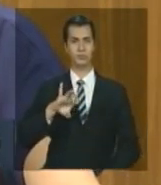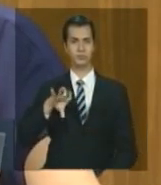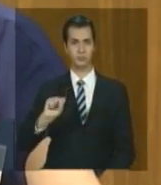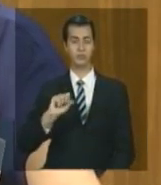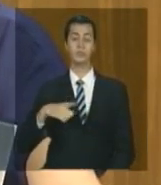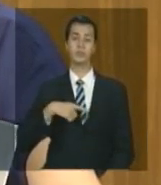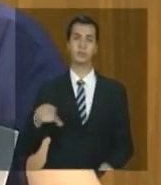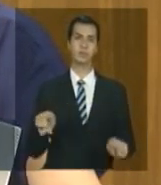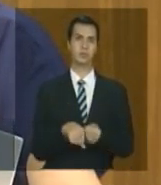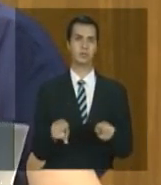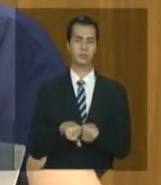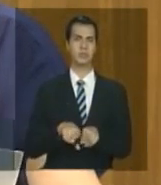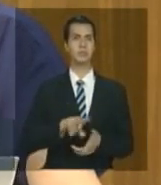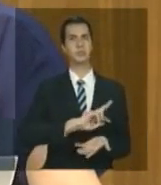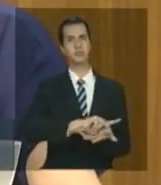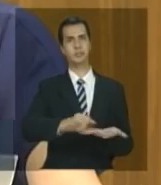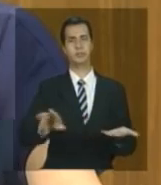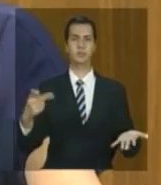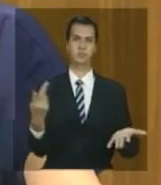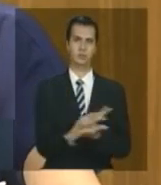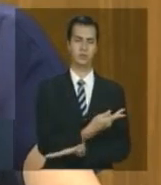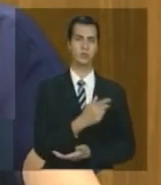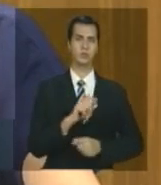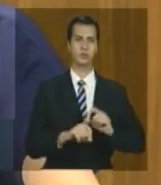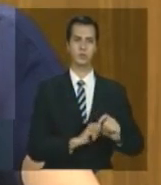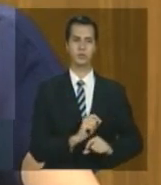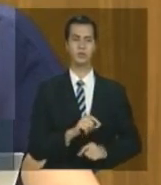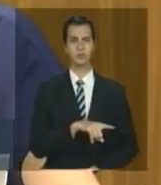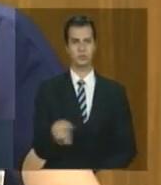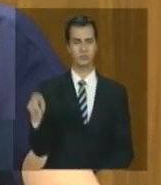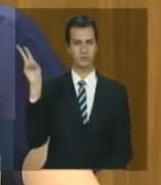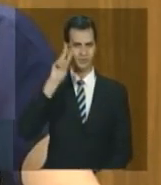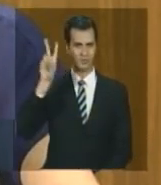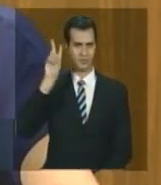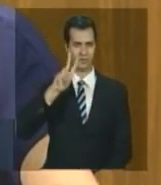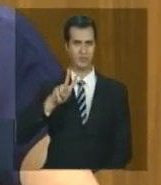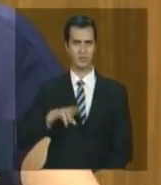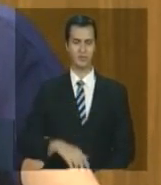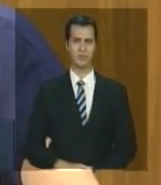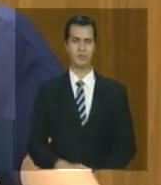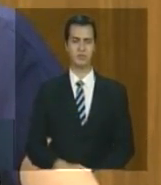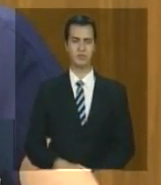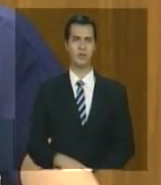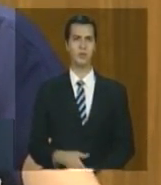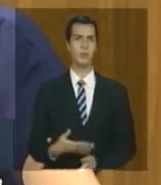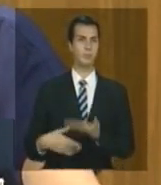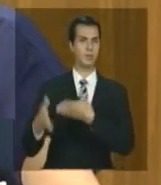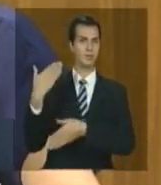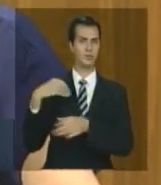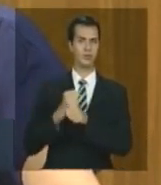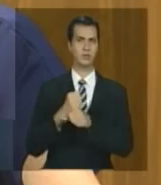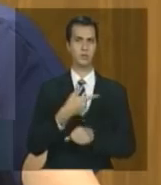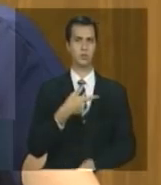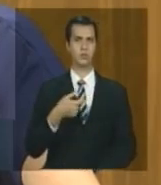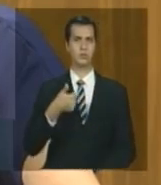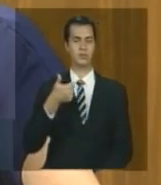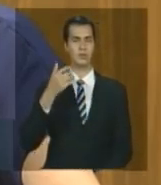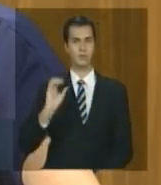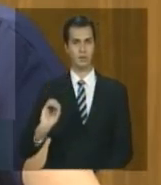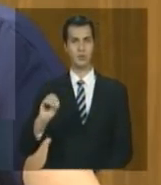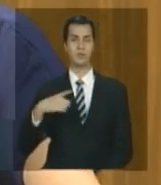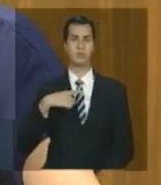eventos ocorrendo. Como se recordam os senhores, quando a cúpula ocorreu no Brasil, em 2010, pela primeira vez